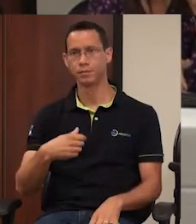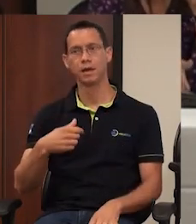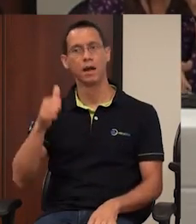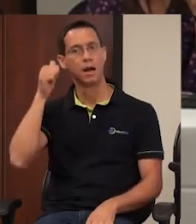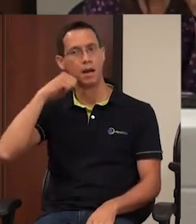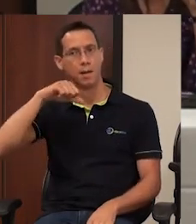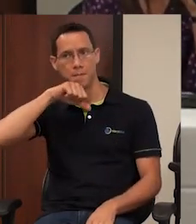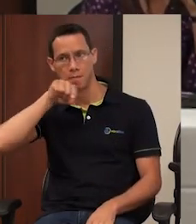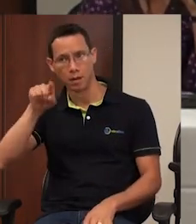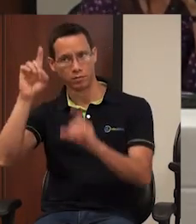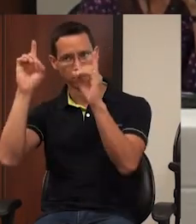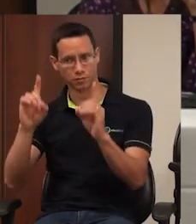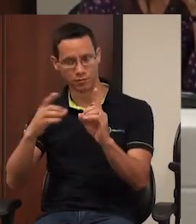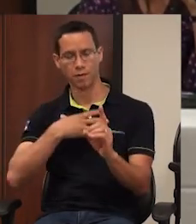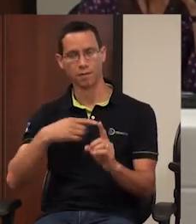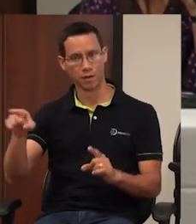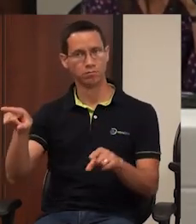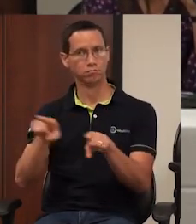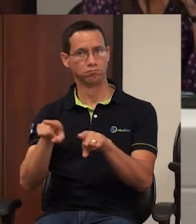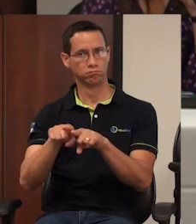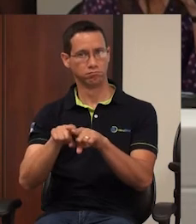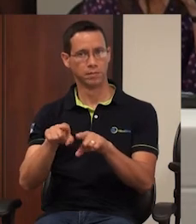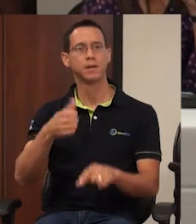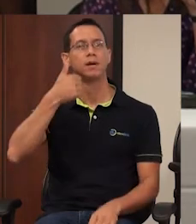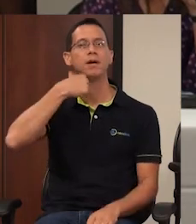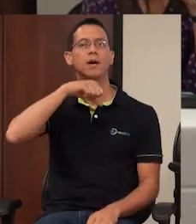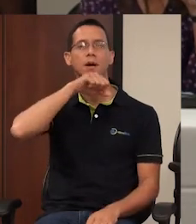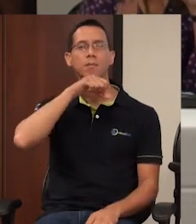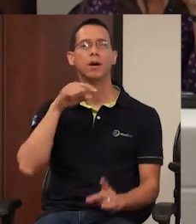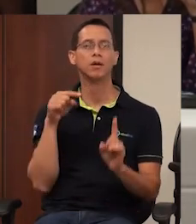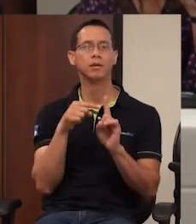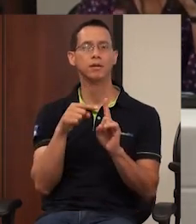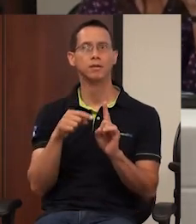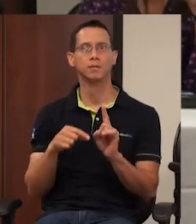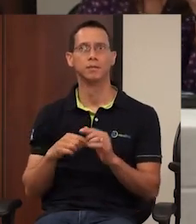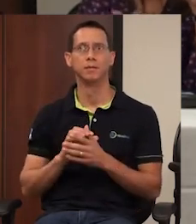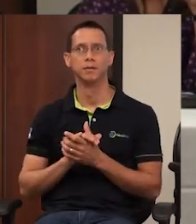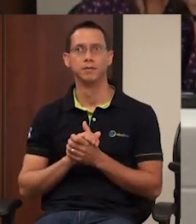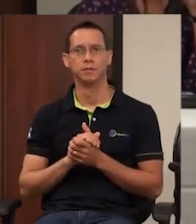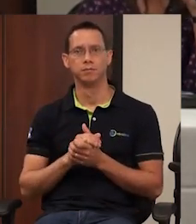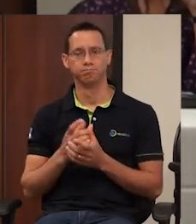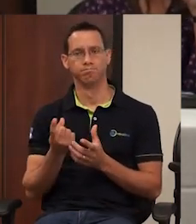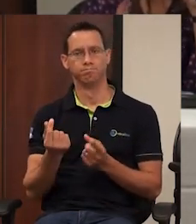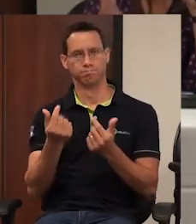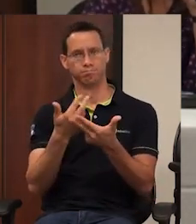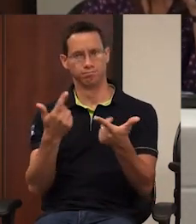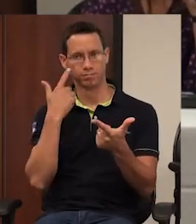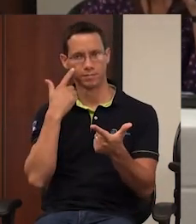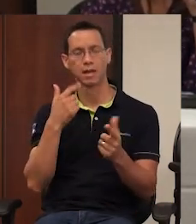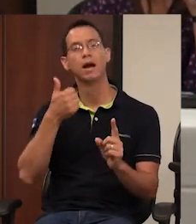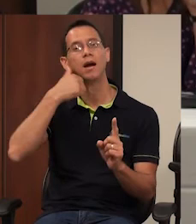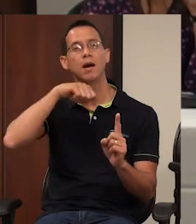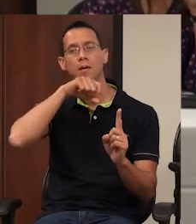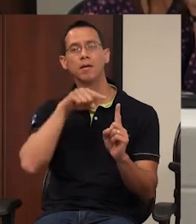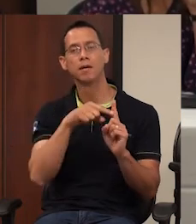também. E a mãe quis se casar, tinha muito dinheiro envolvido. E a mãe quis se